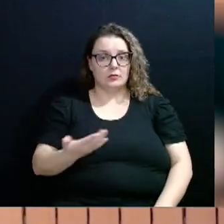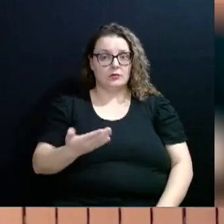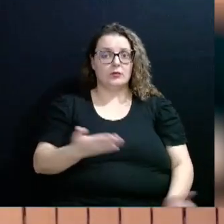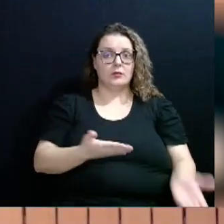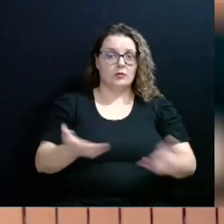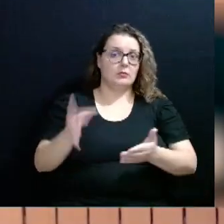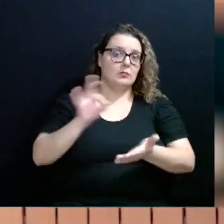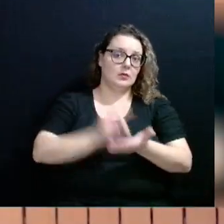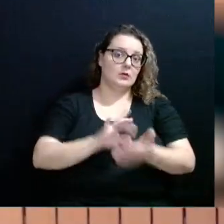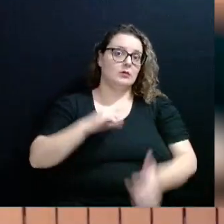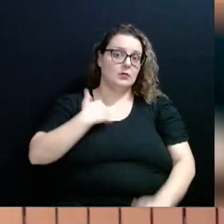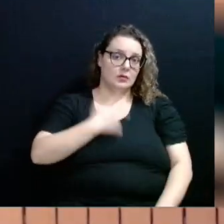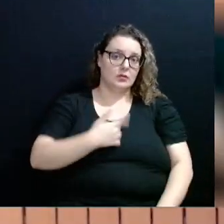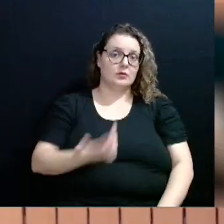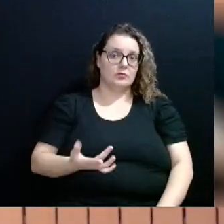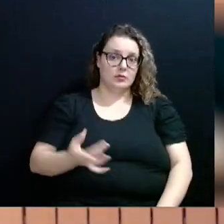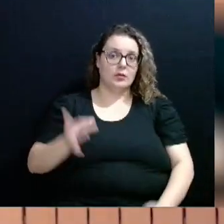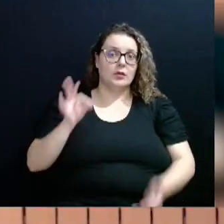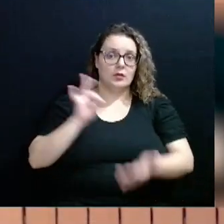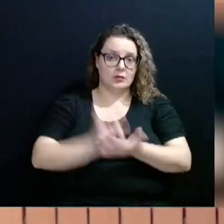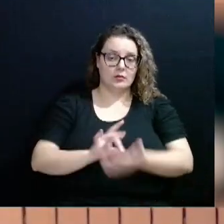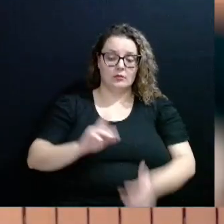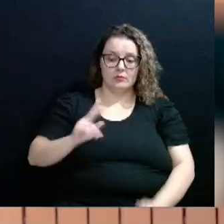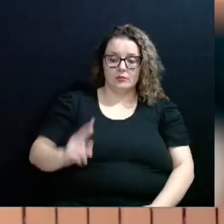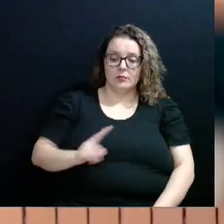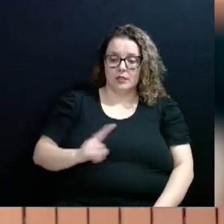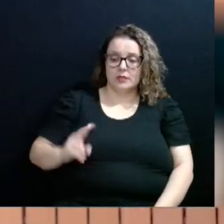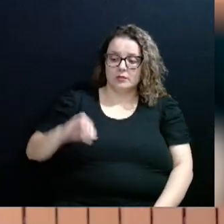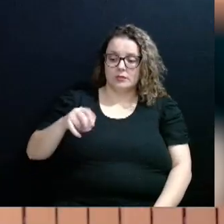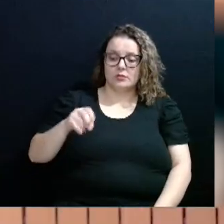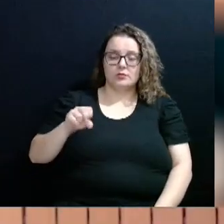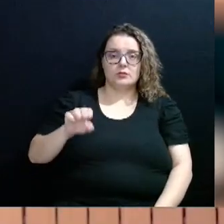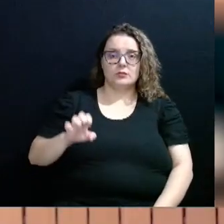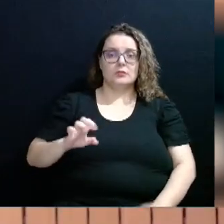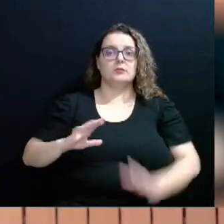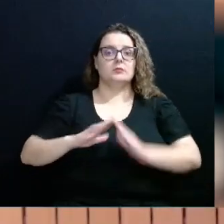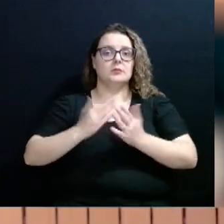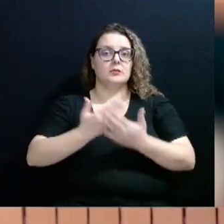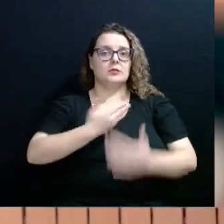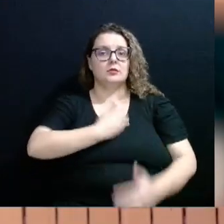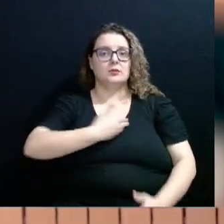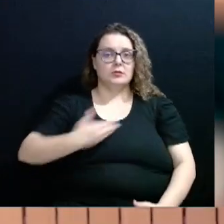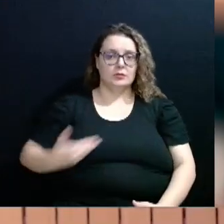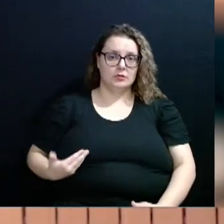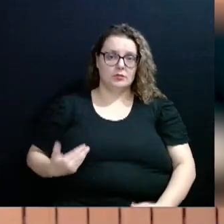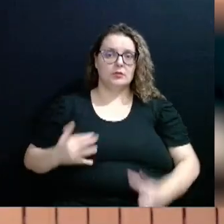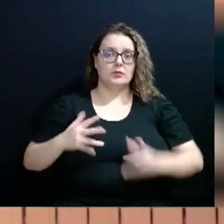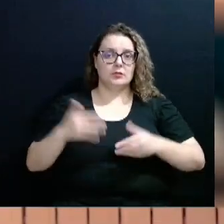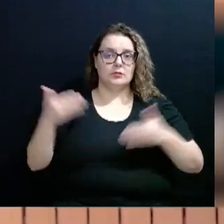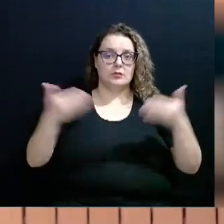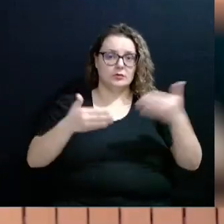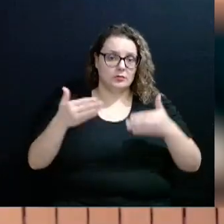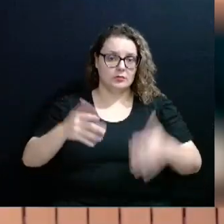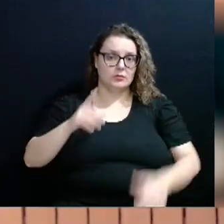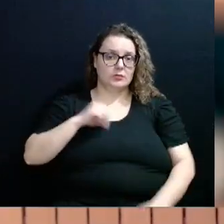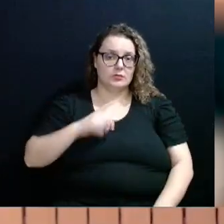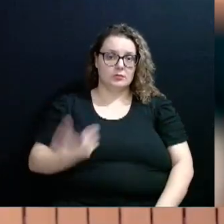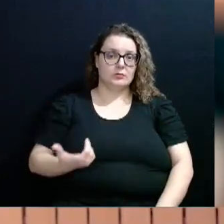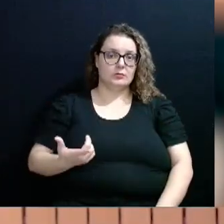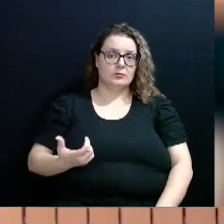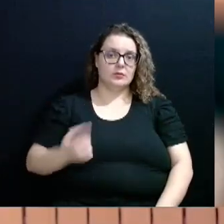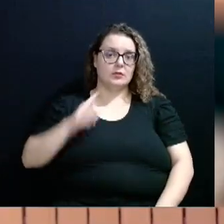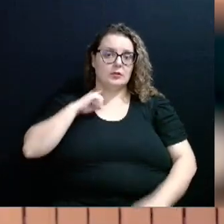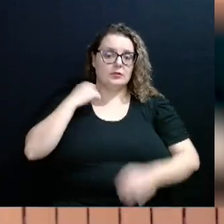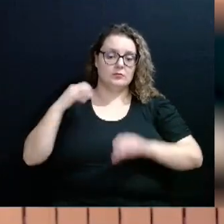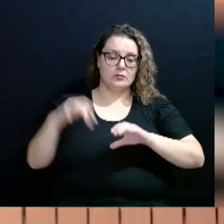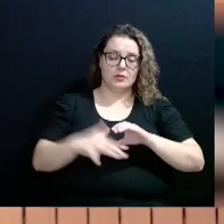A realidade da Escola Padre José, uma escola pública, que todas as pessoas tinham acesso, mas que o nosso esgoto ia direto para o córrego do